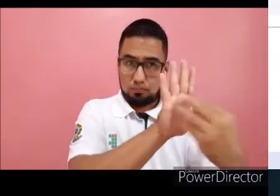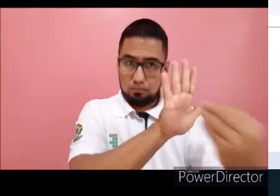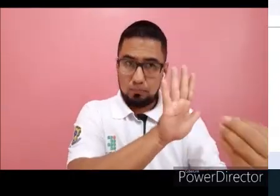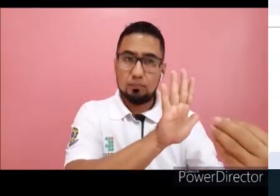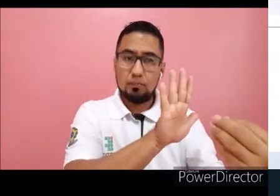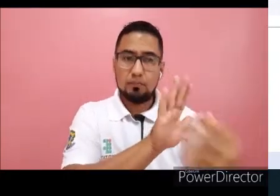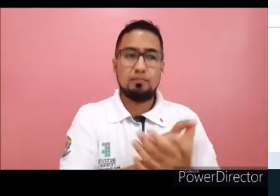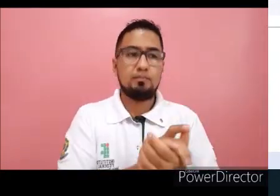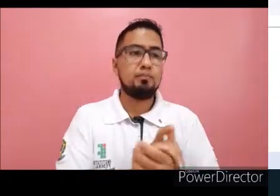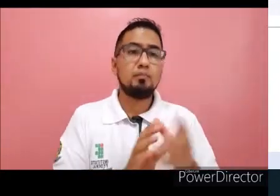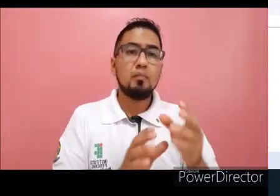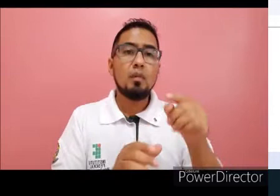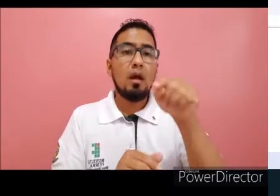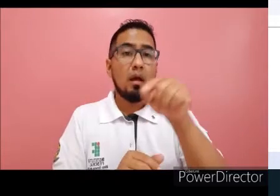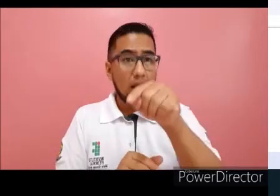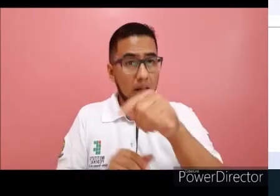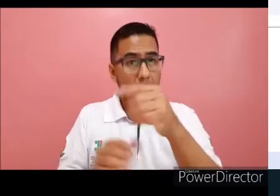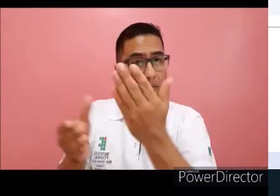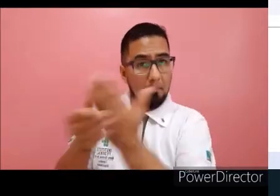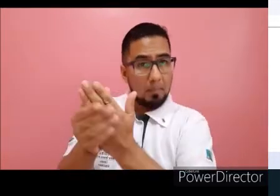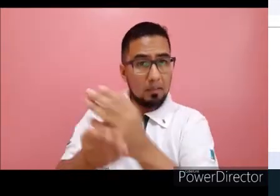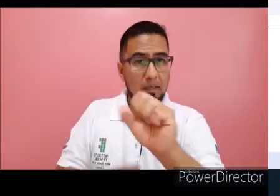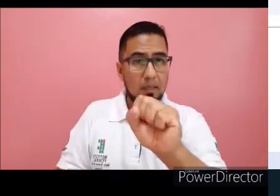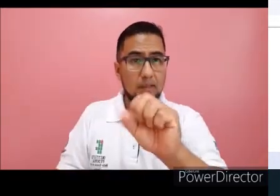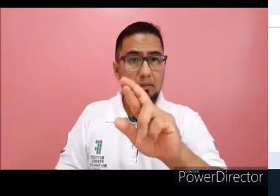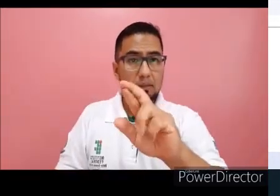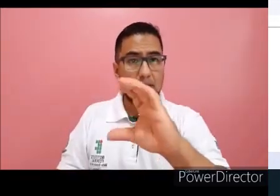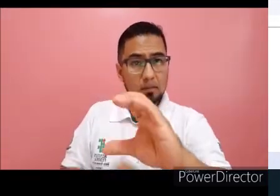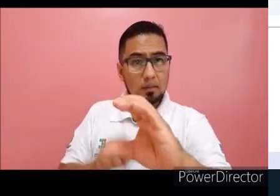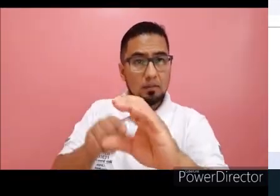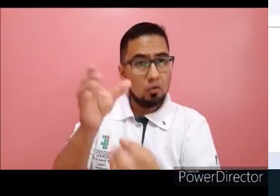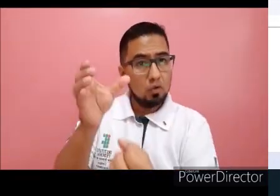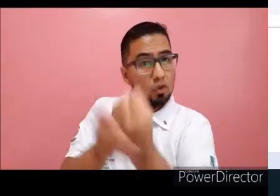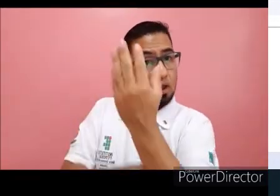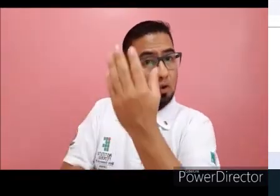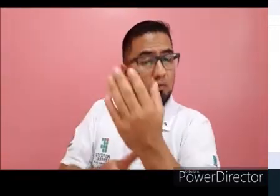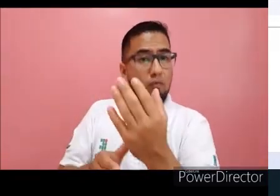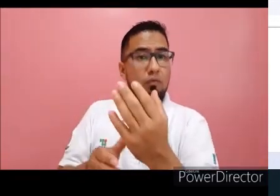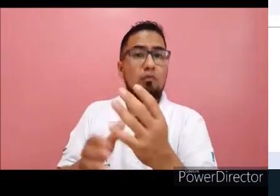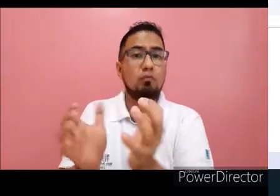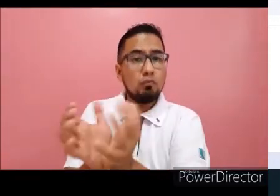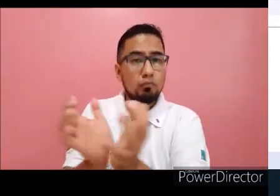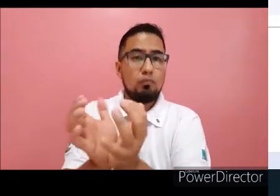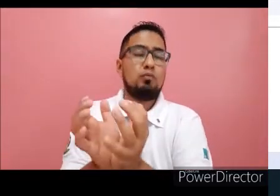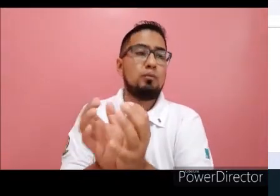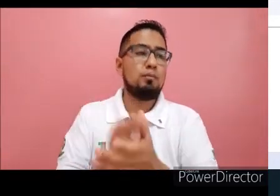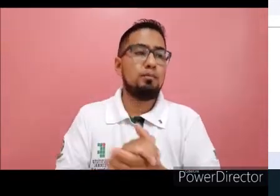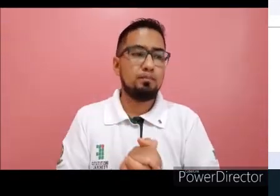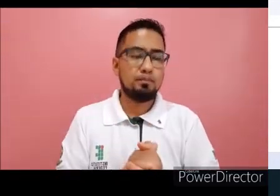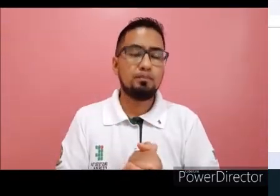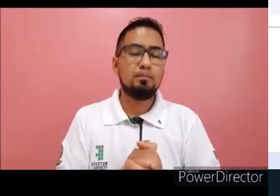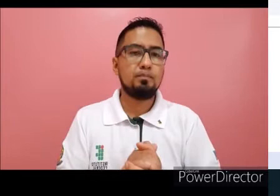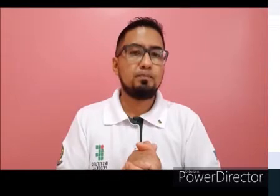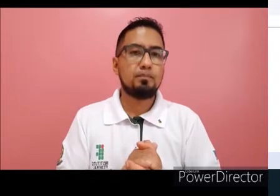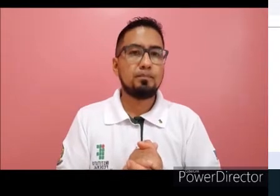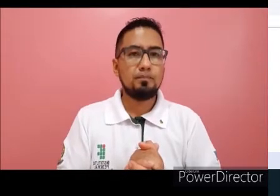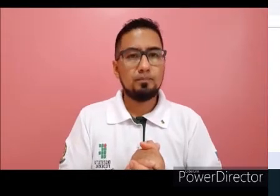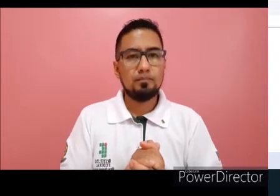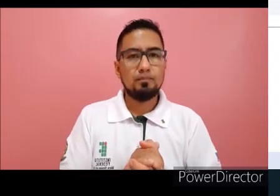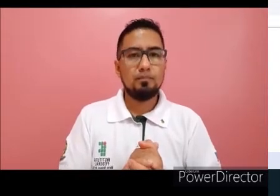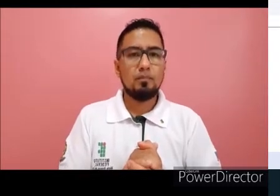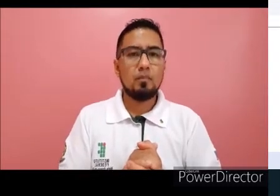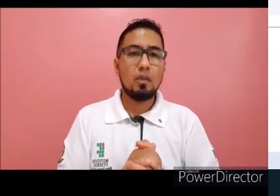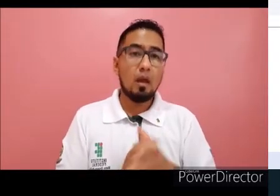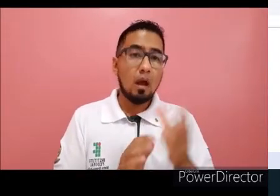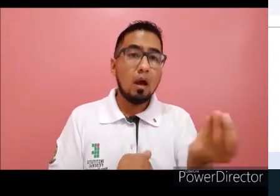exemplo, uma classe de modelo. Ó, eu venho aqui no meu SRC e vou criar uma nova classe. Ó, vou falar para ele, olha, cara, quero uma classe. Beleza,